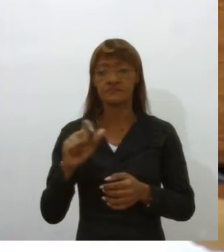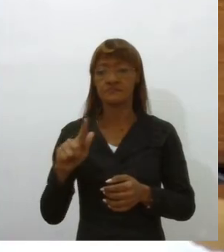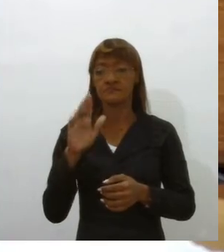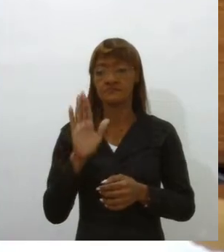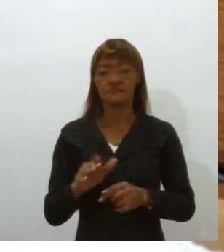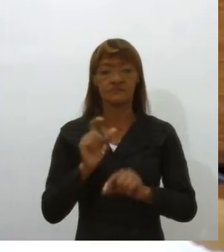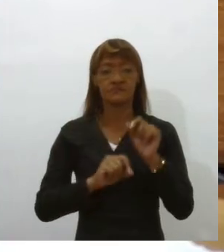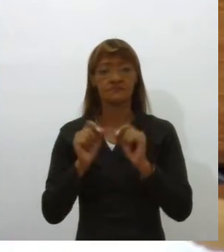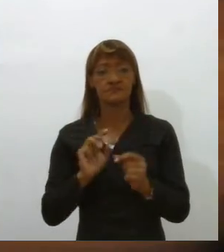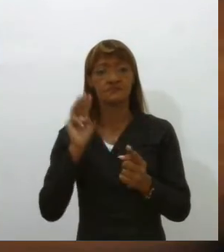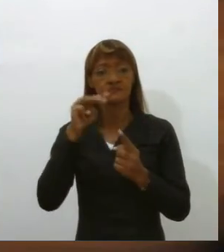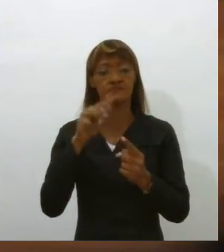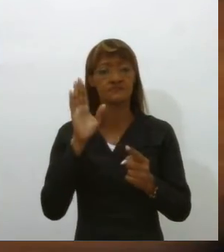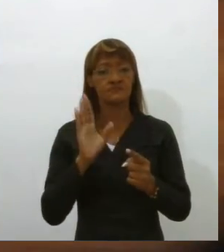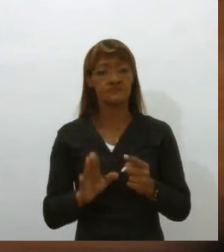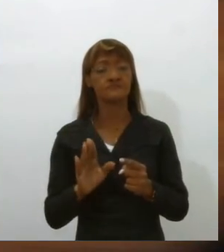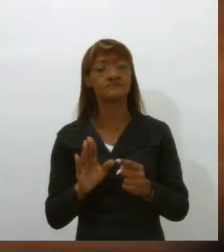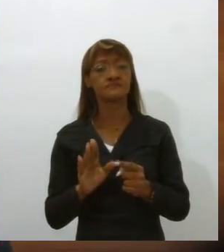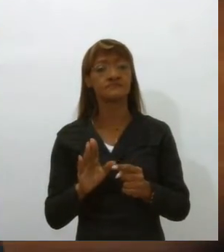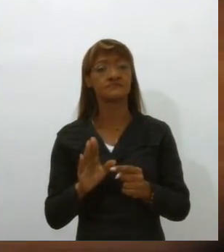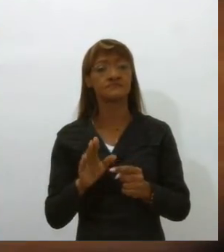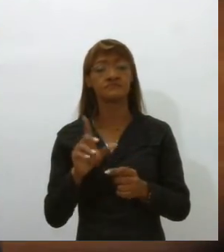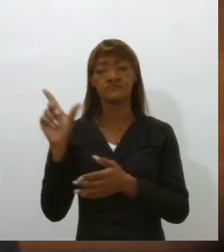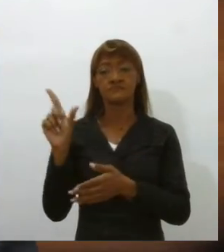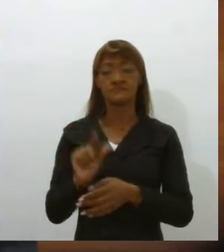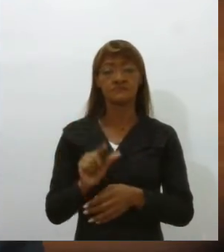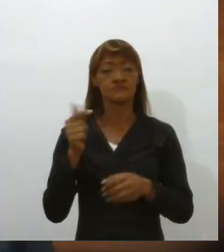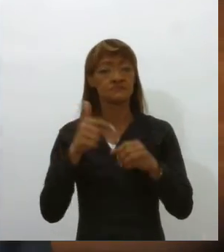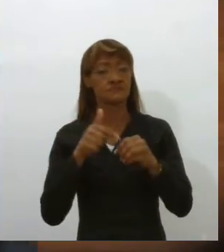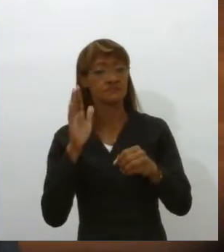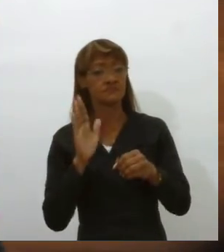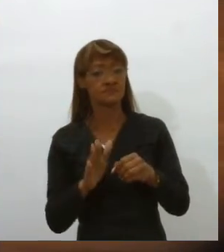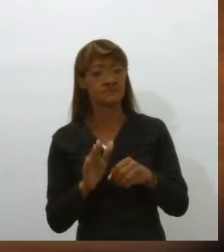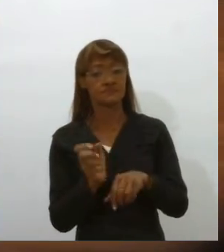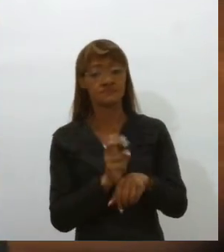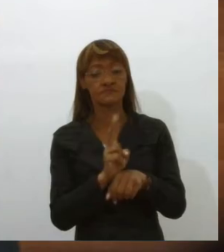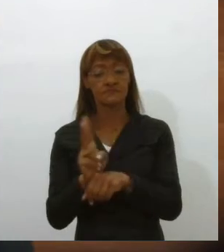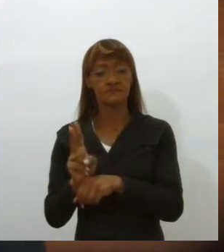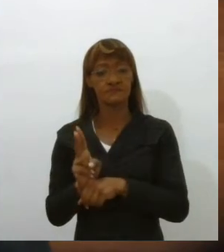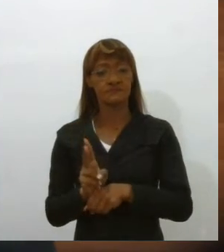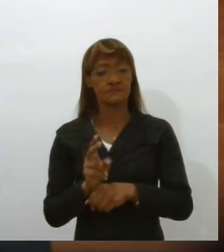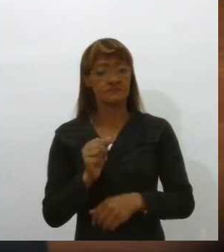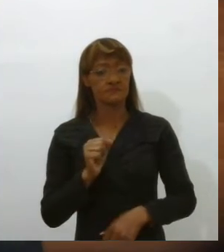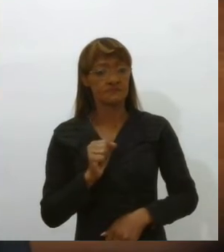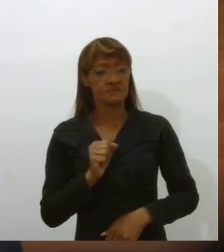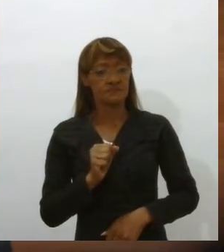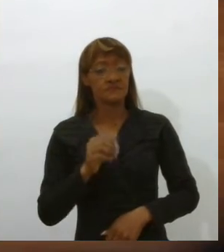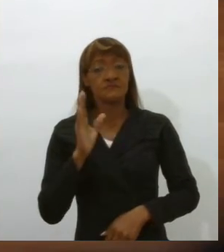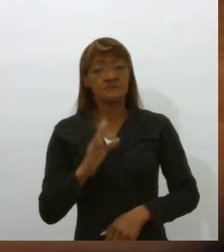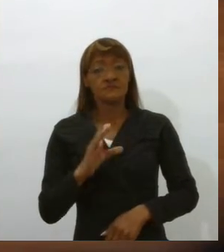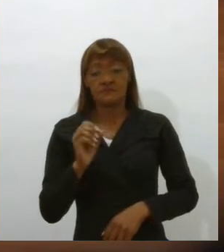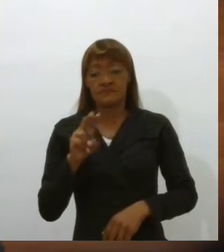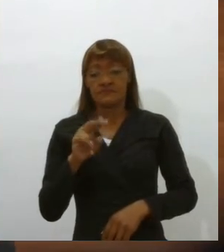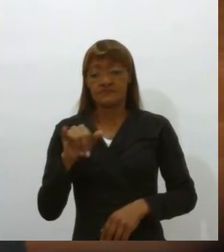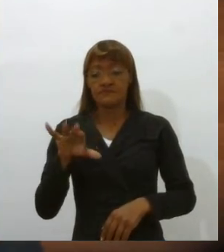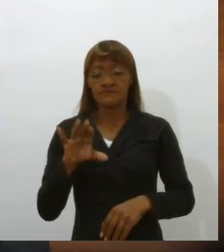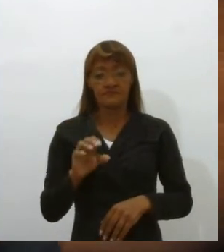preço do combustível etanol. Um projeto de apoio fiscal, um convênio do CONFAES, Conselho Nacional de